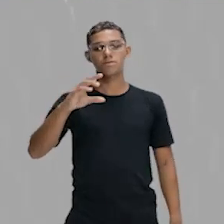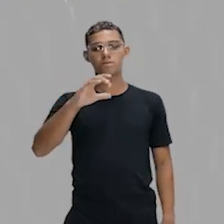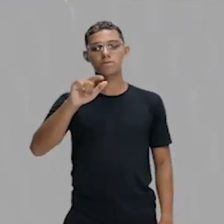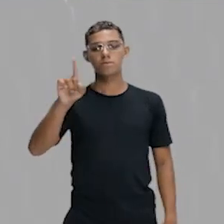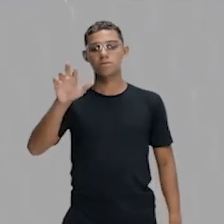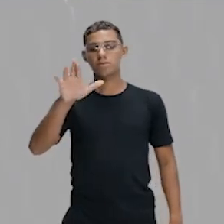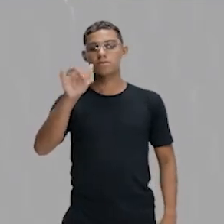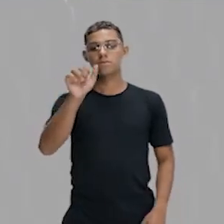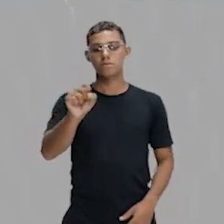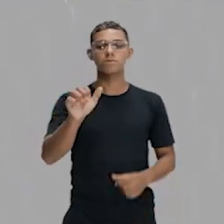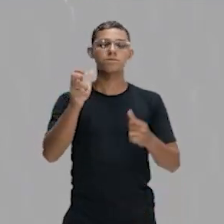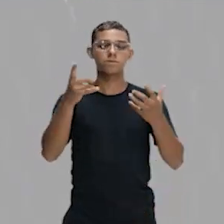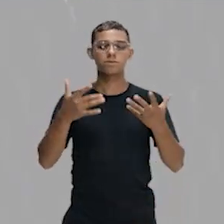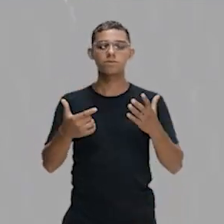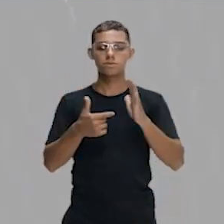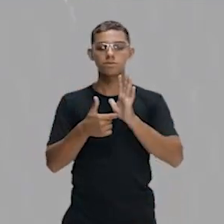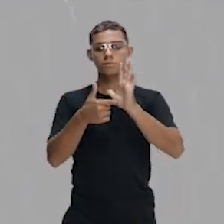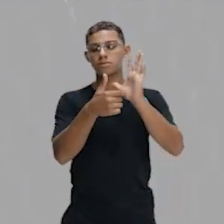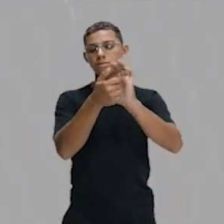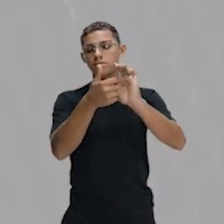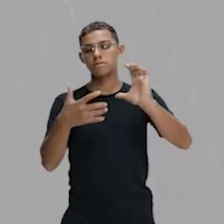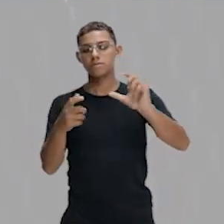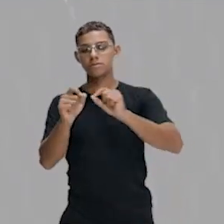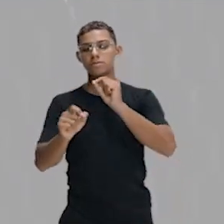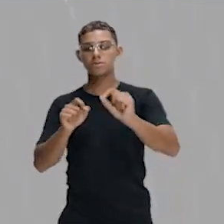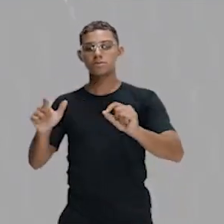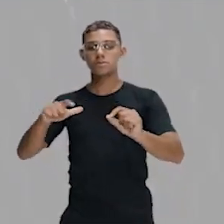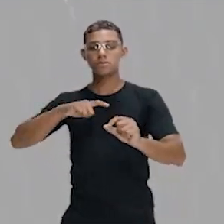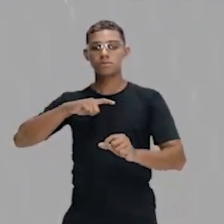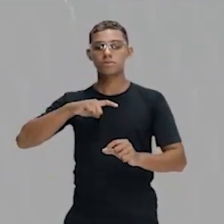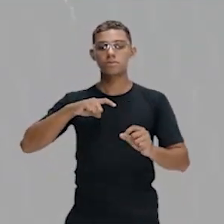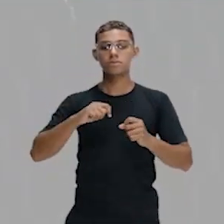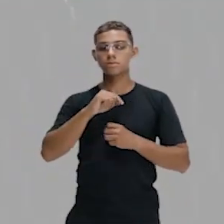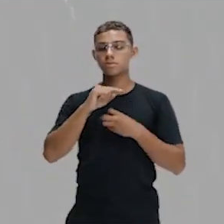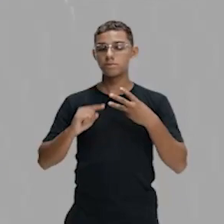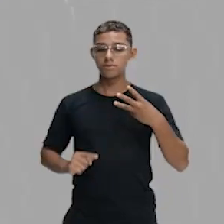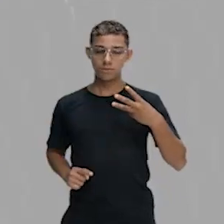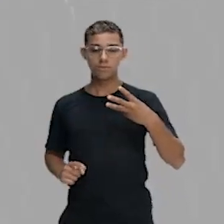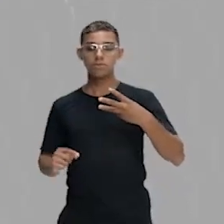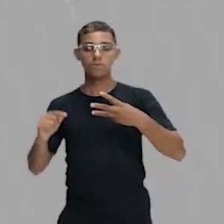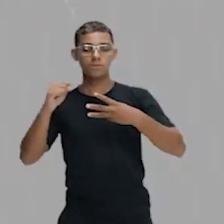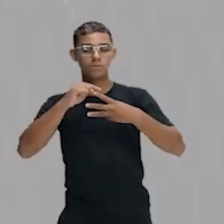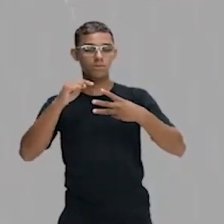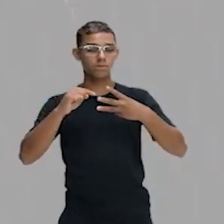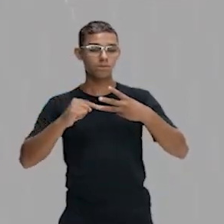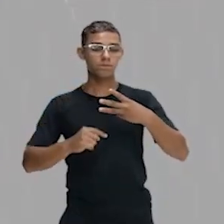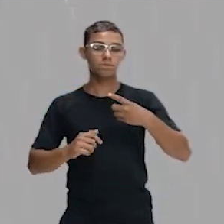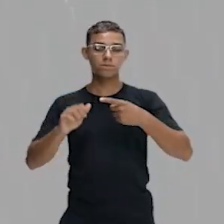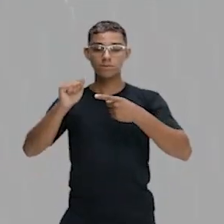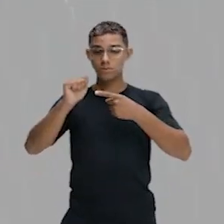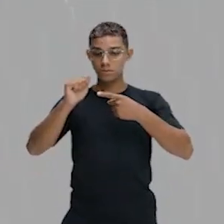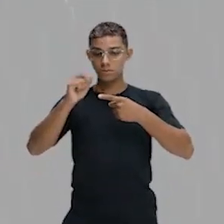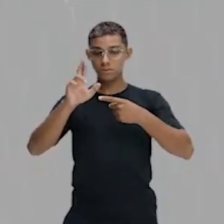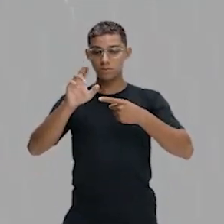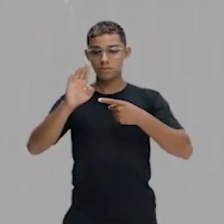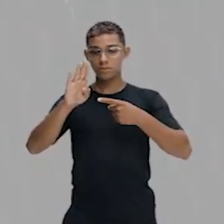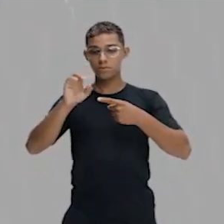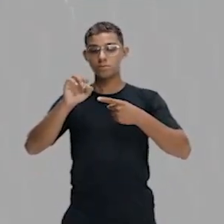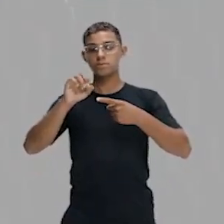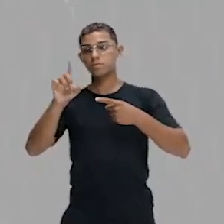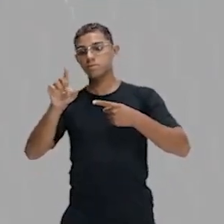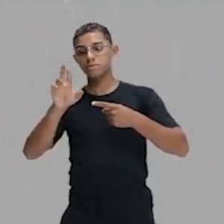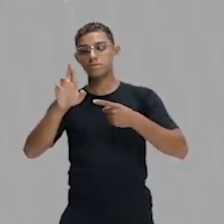E ela apresenta aqui uma característica interessante, é que ela tem aqui 3 estratos, ou seja, 3